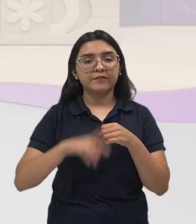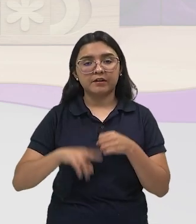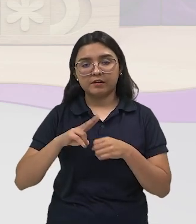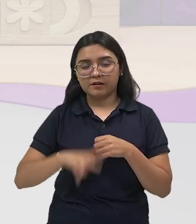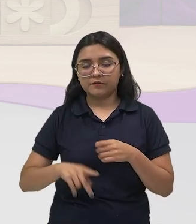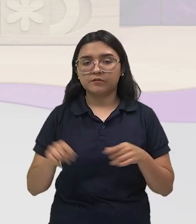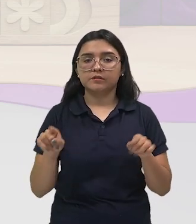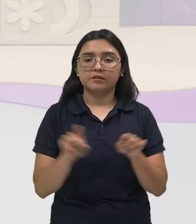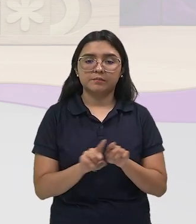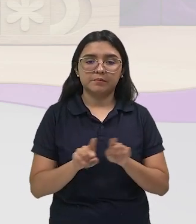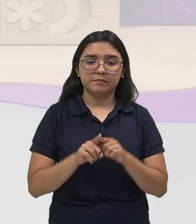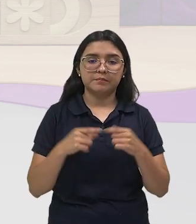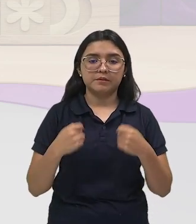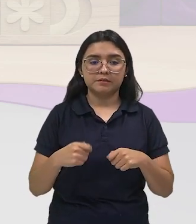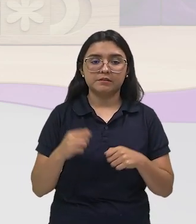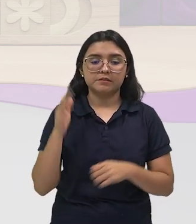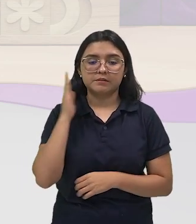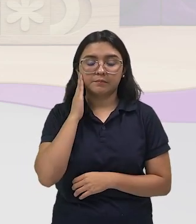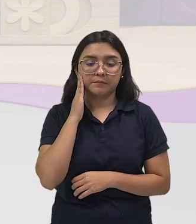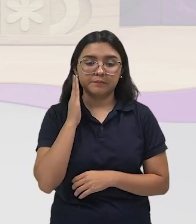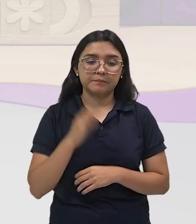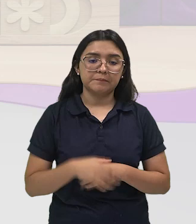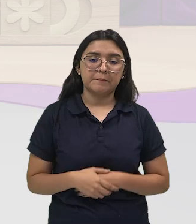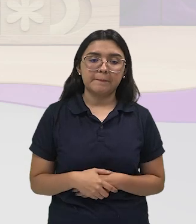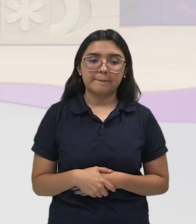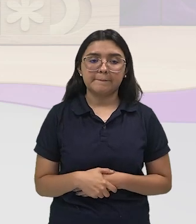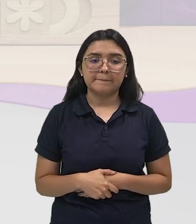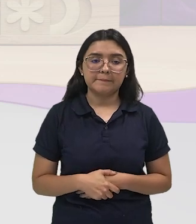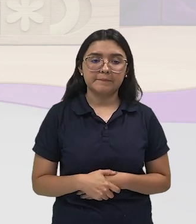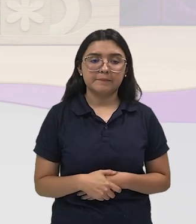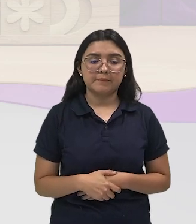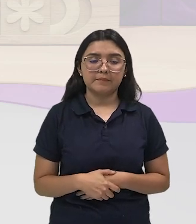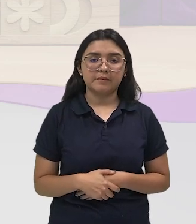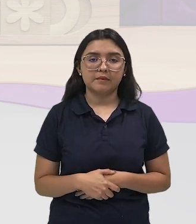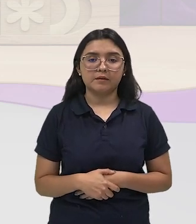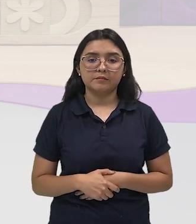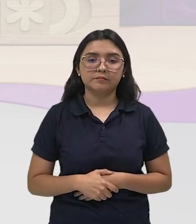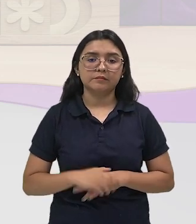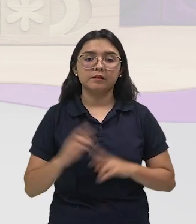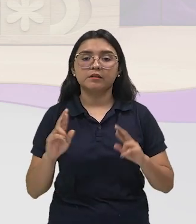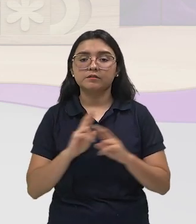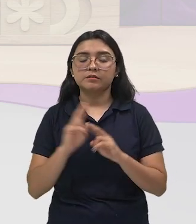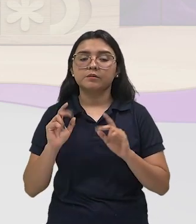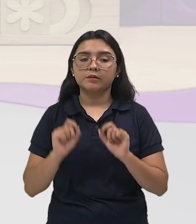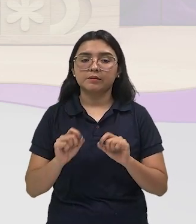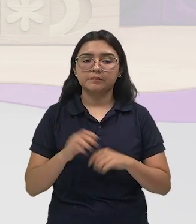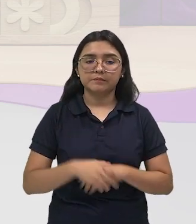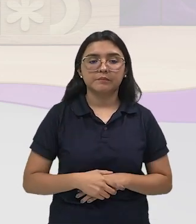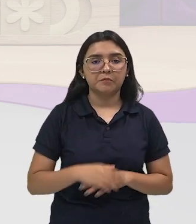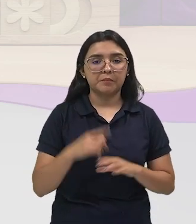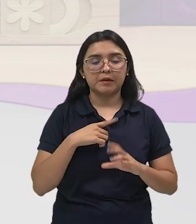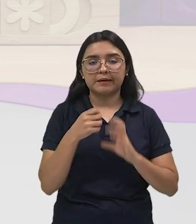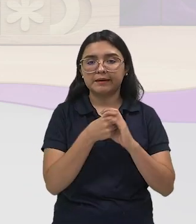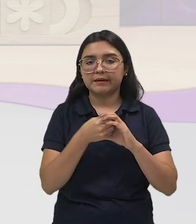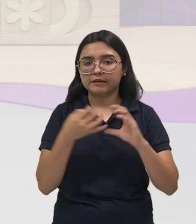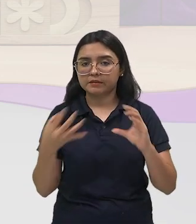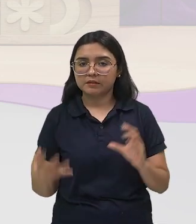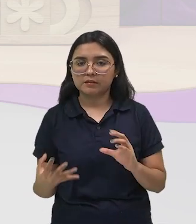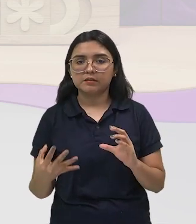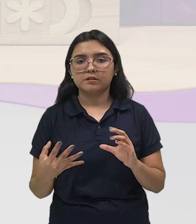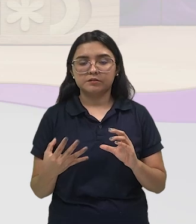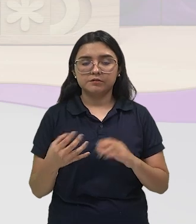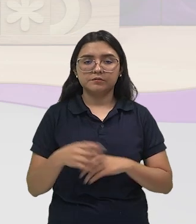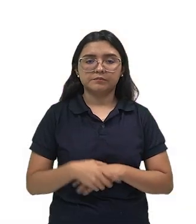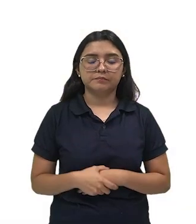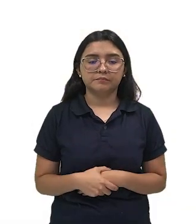variável, certo? E a variável, ela acaba estando ligada a alguma característica, alguma